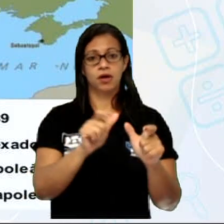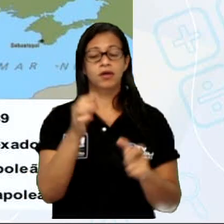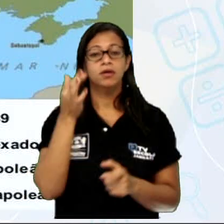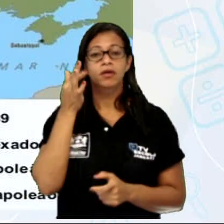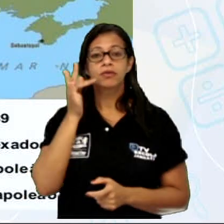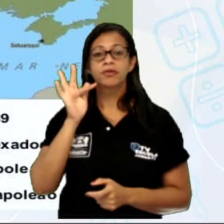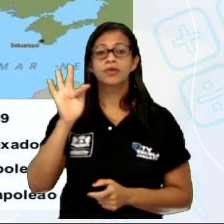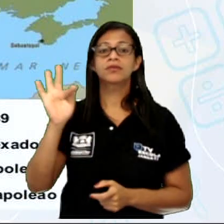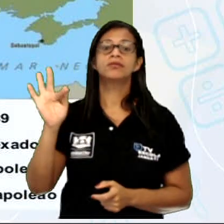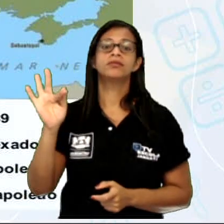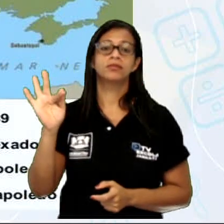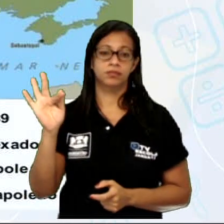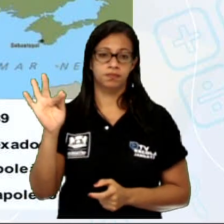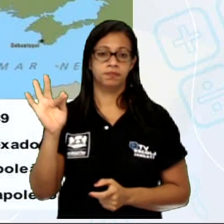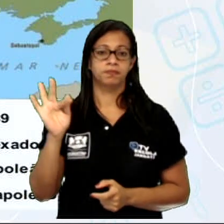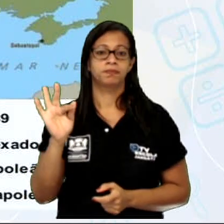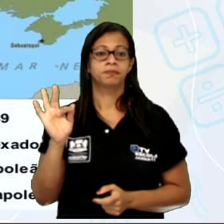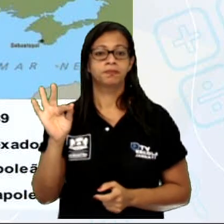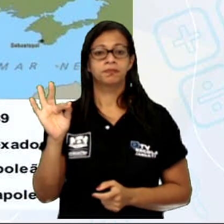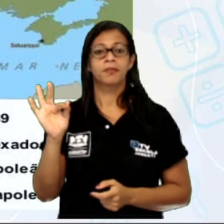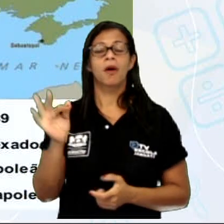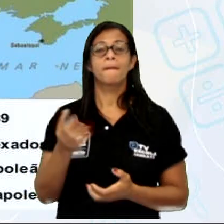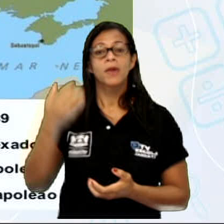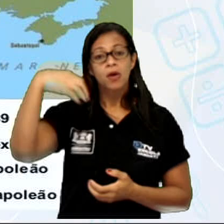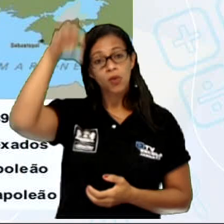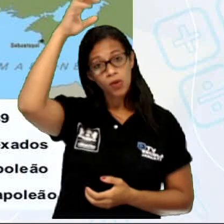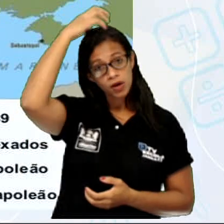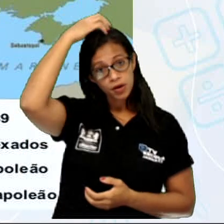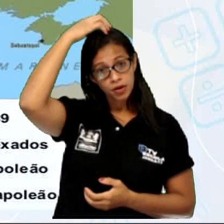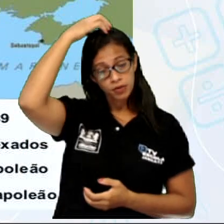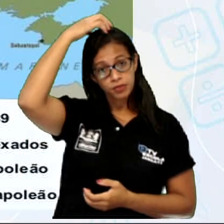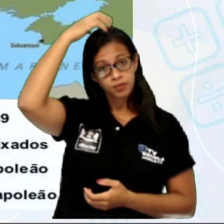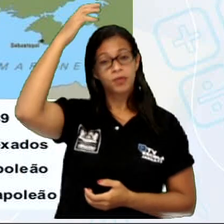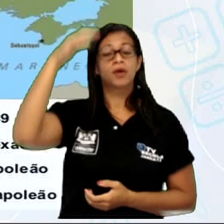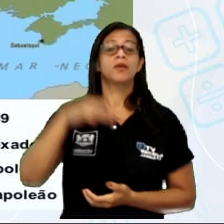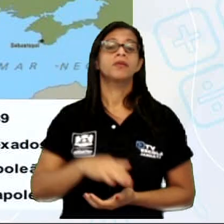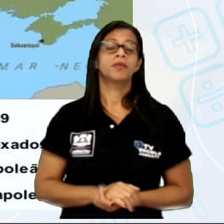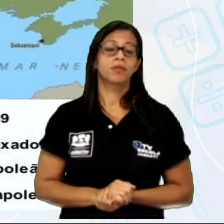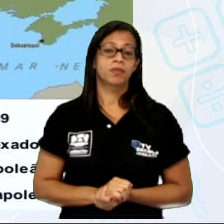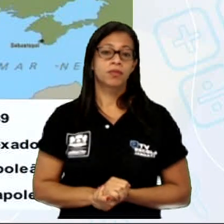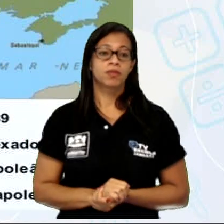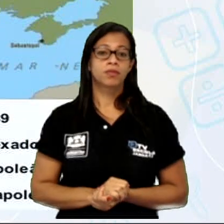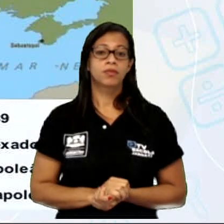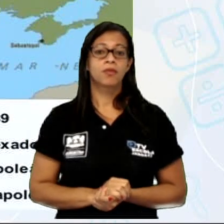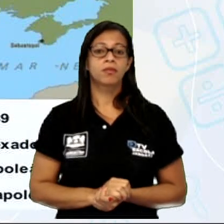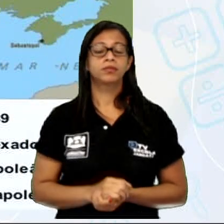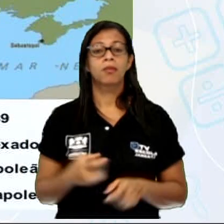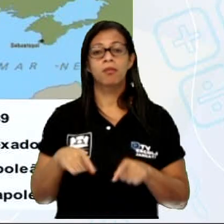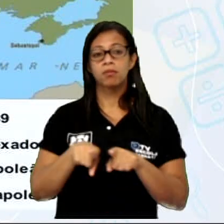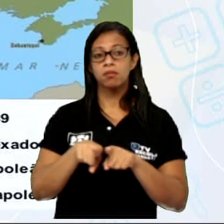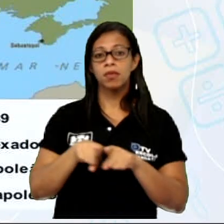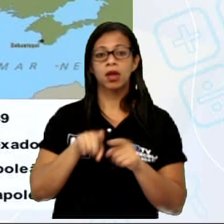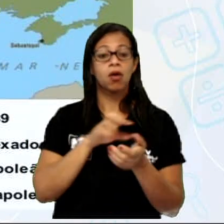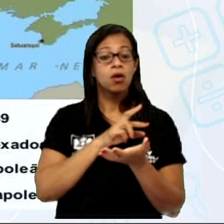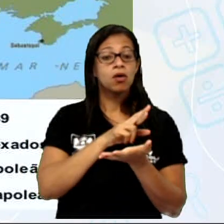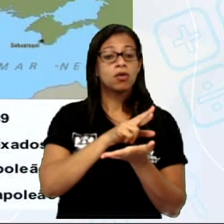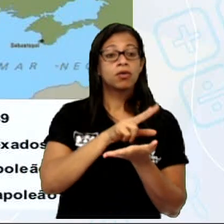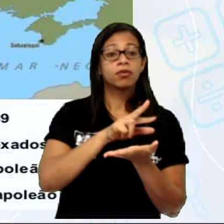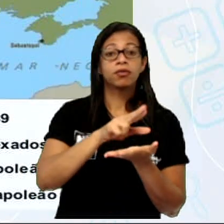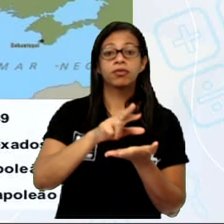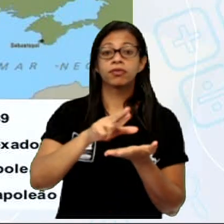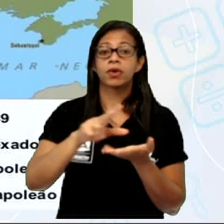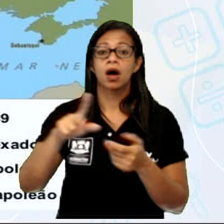da Espanha, Império Austríaco, Império da Rússia, né? E o Reino da Suécia, Reino